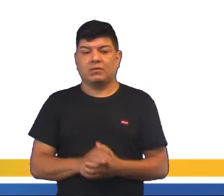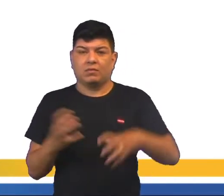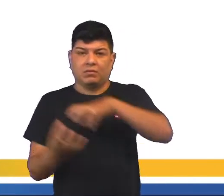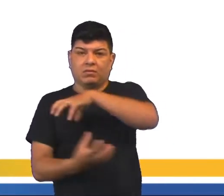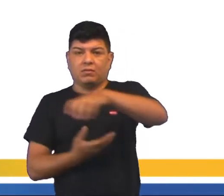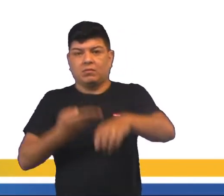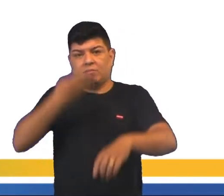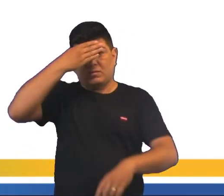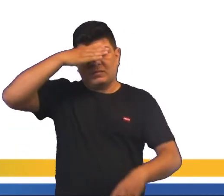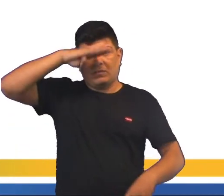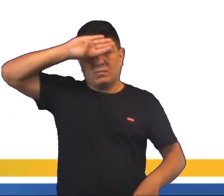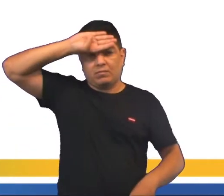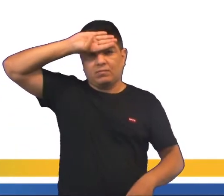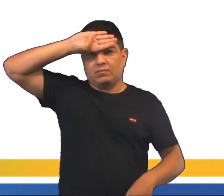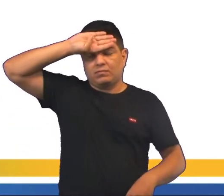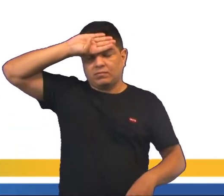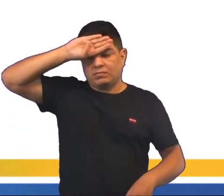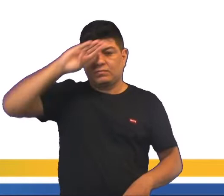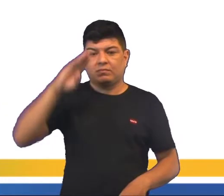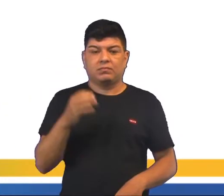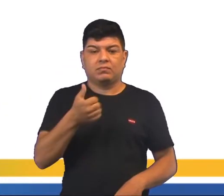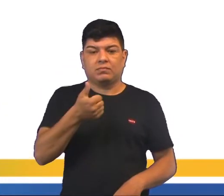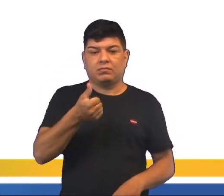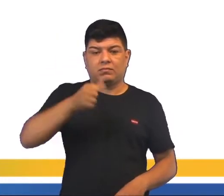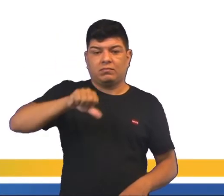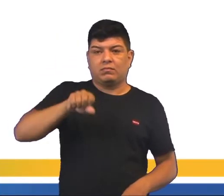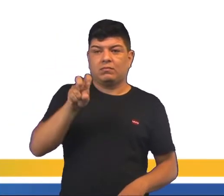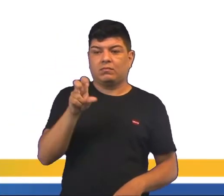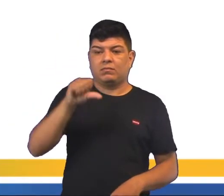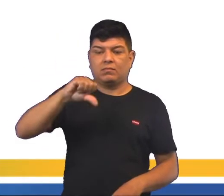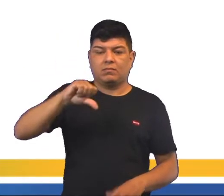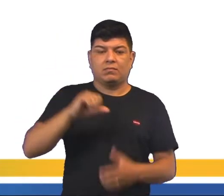para a Revolução Cubana, né, em 1959.